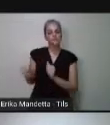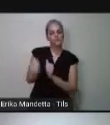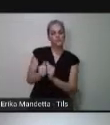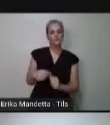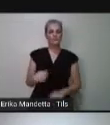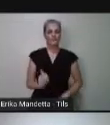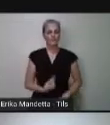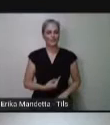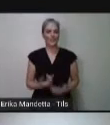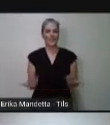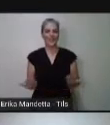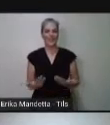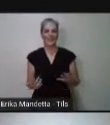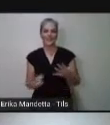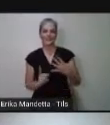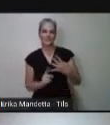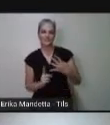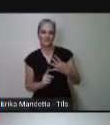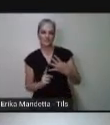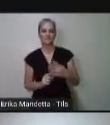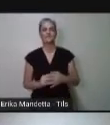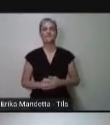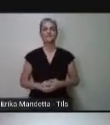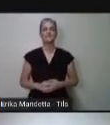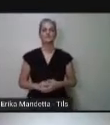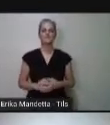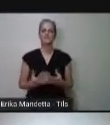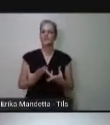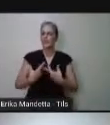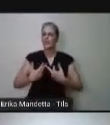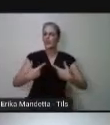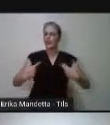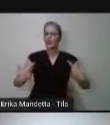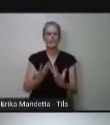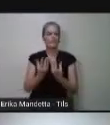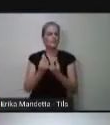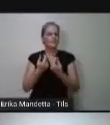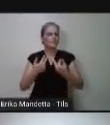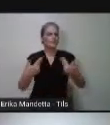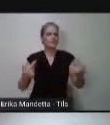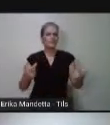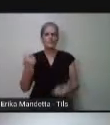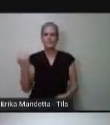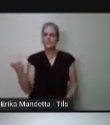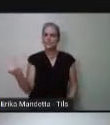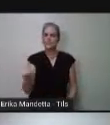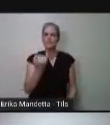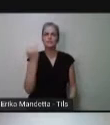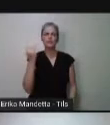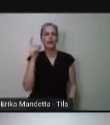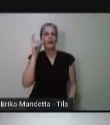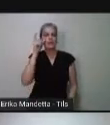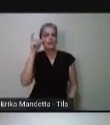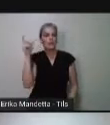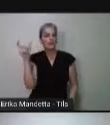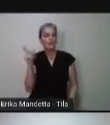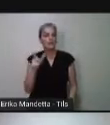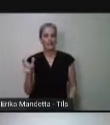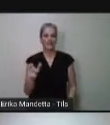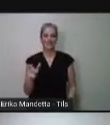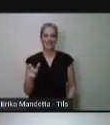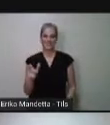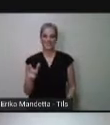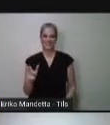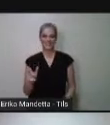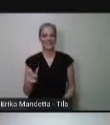nós temos muitas coisas importantes e interessantes nesta unidade, e eu tenho